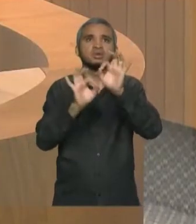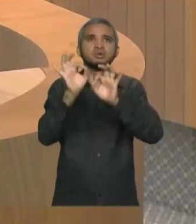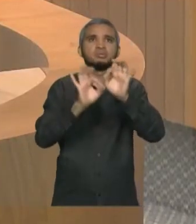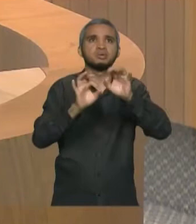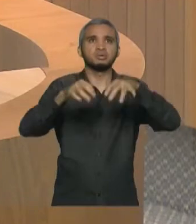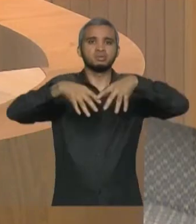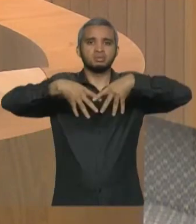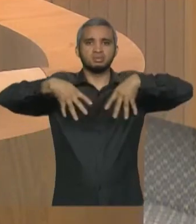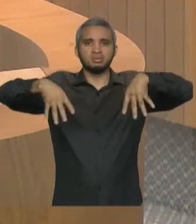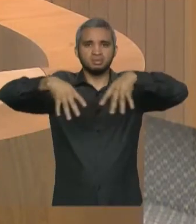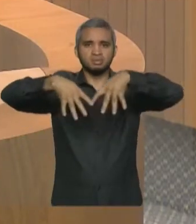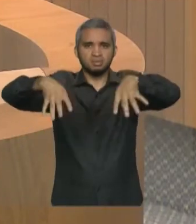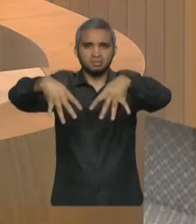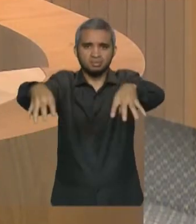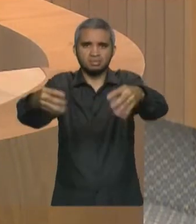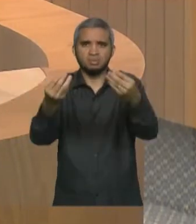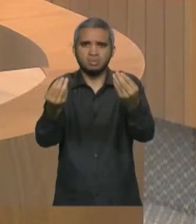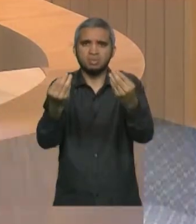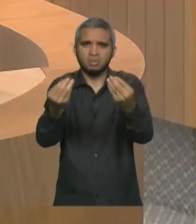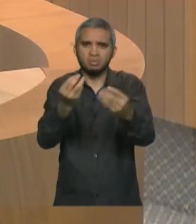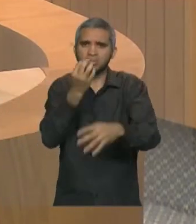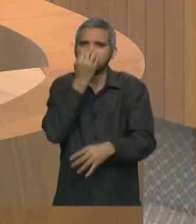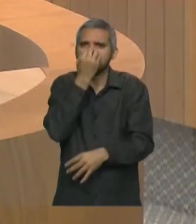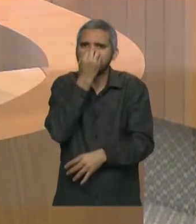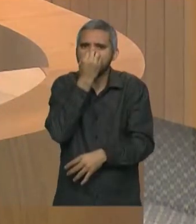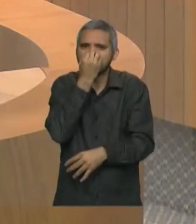É muita palhaçada com dinheiro público.